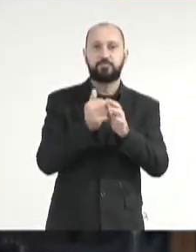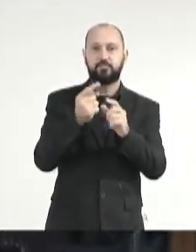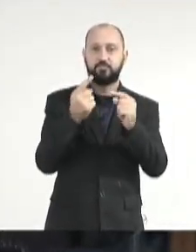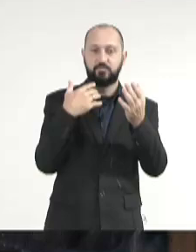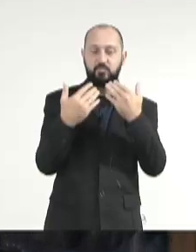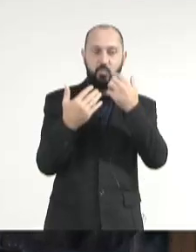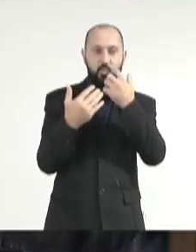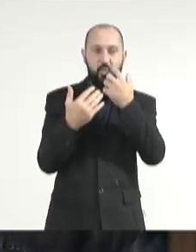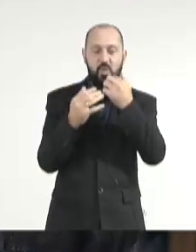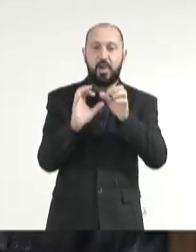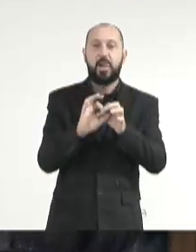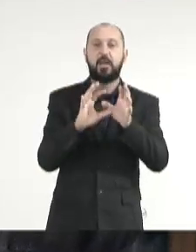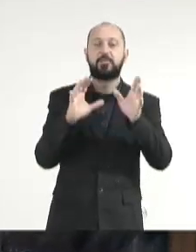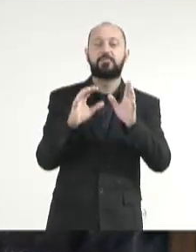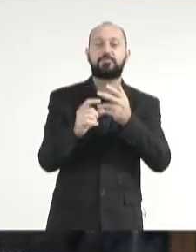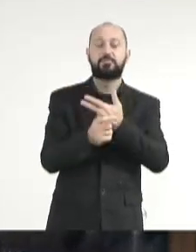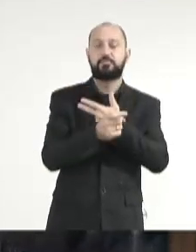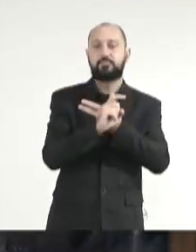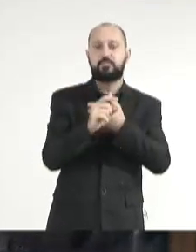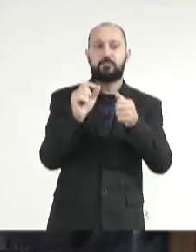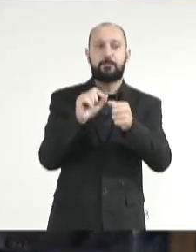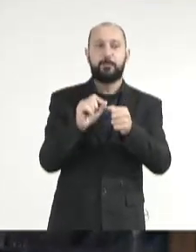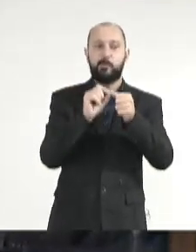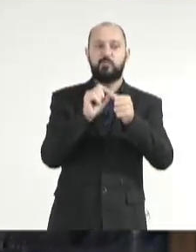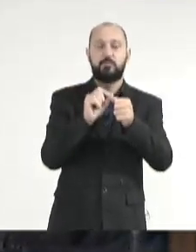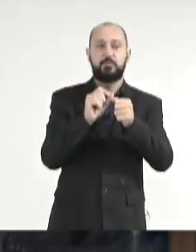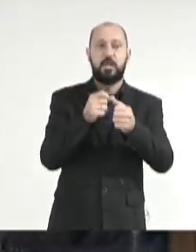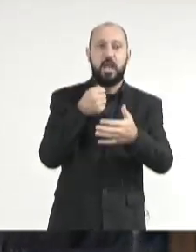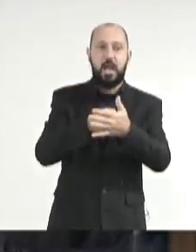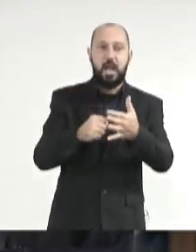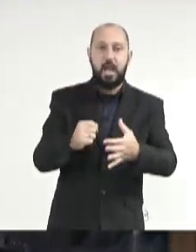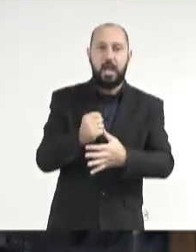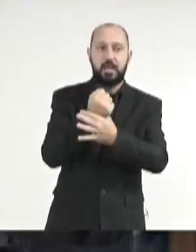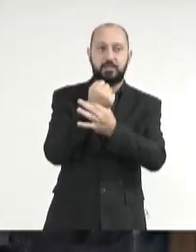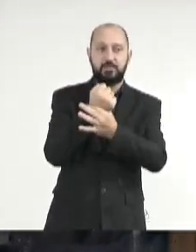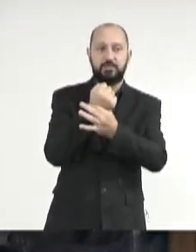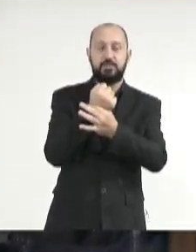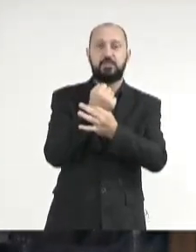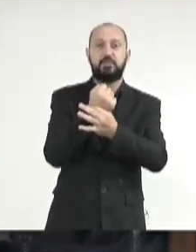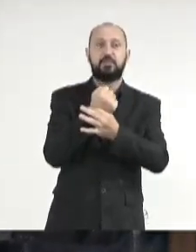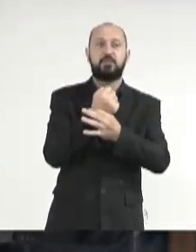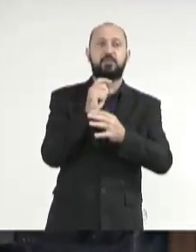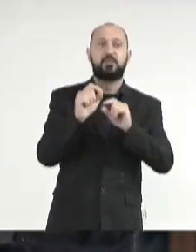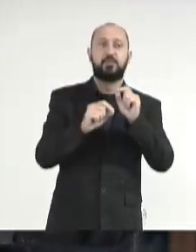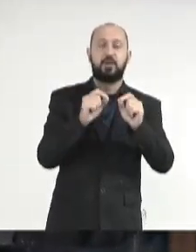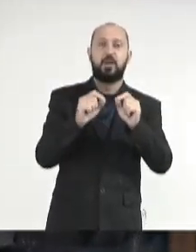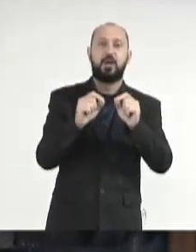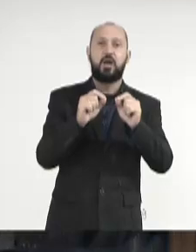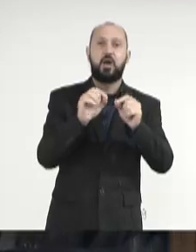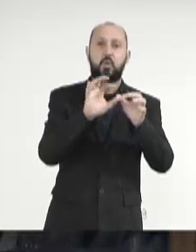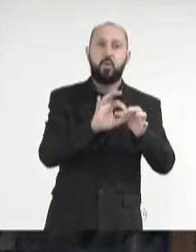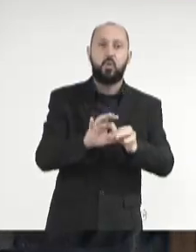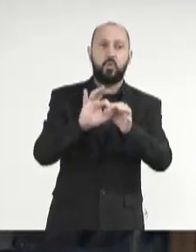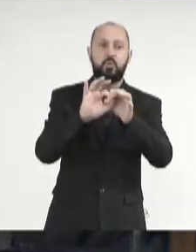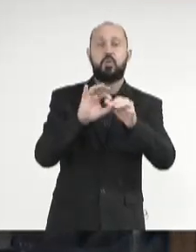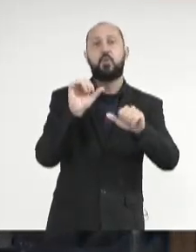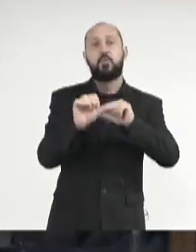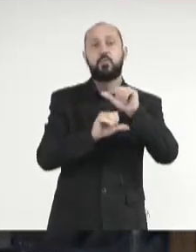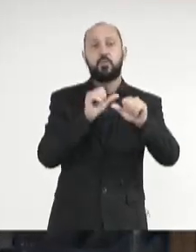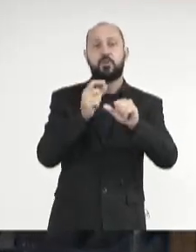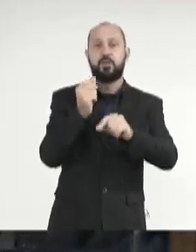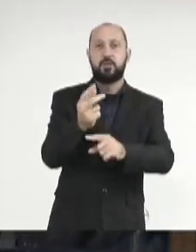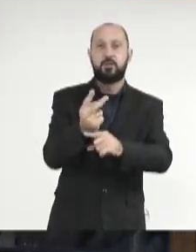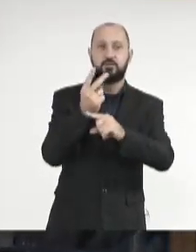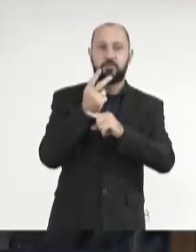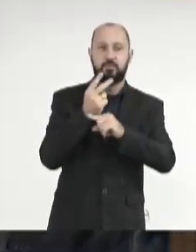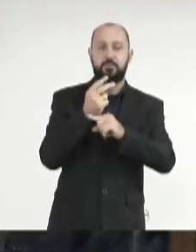discussão, que autoriza aí o Poder Executivo a prestar uma contragarantia, né, uma segunda garantia à União em uma operação de crédito